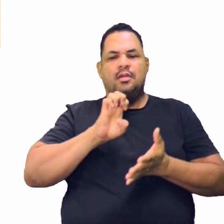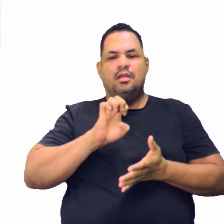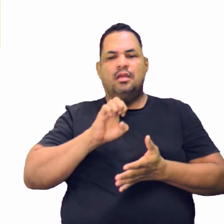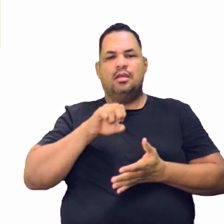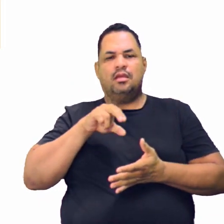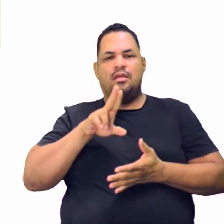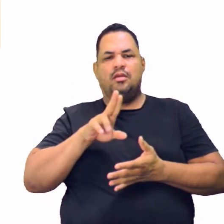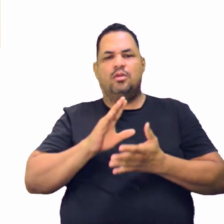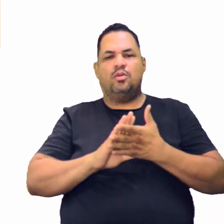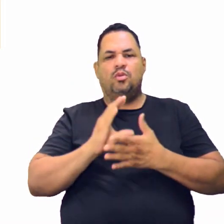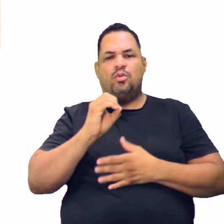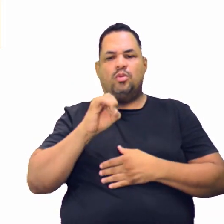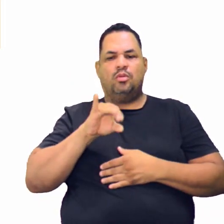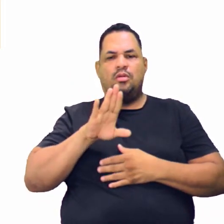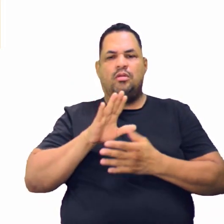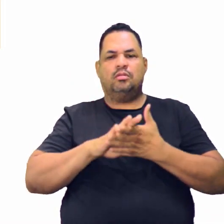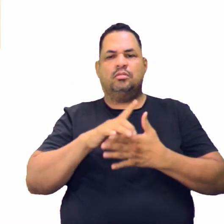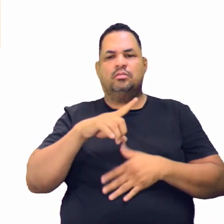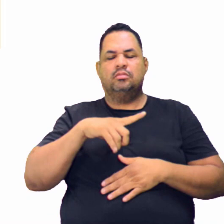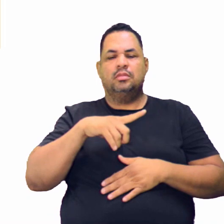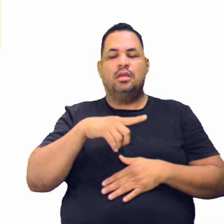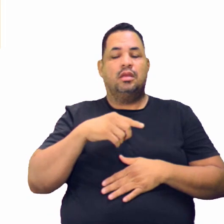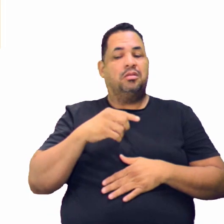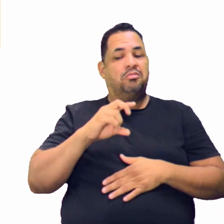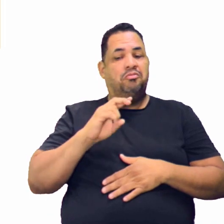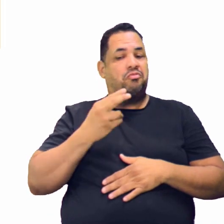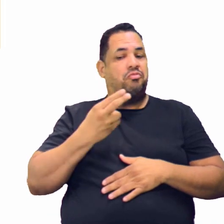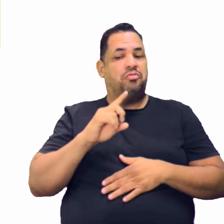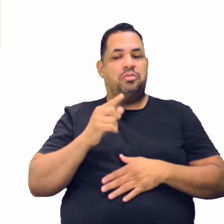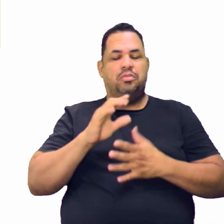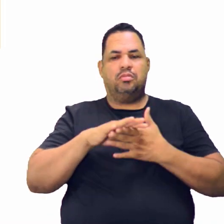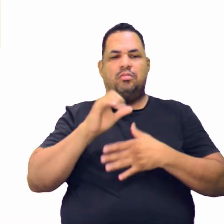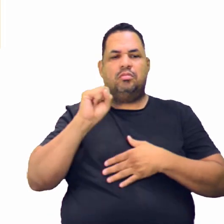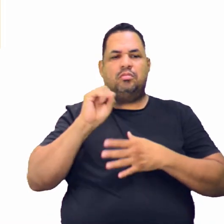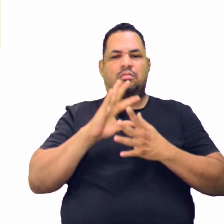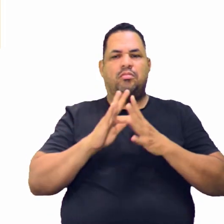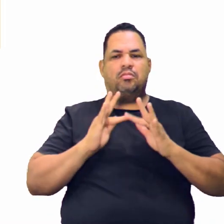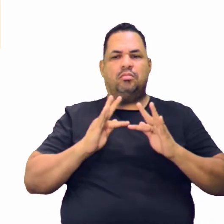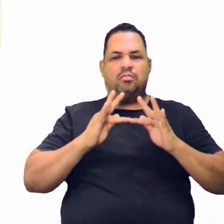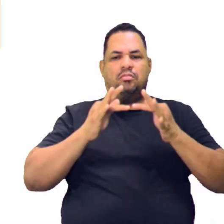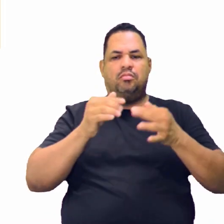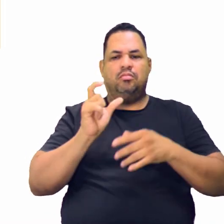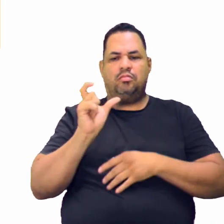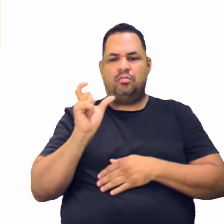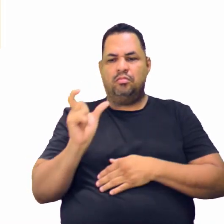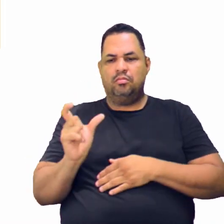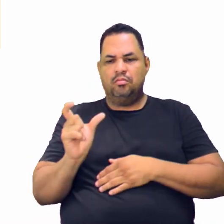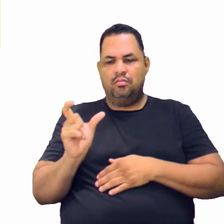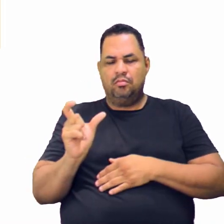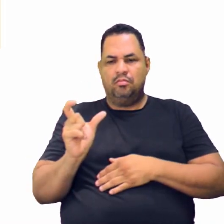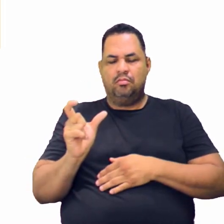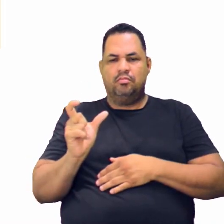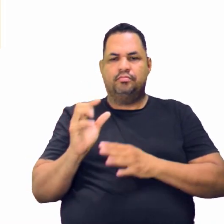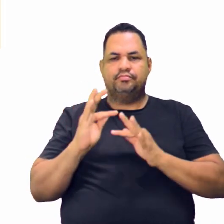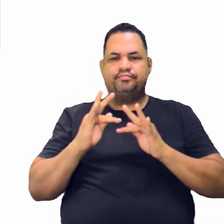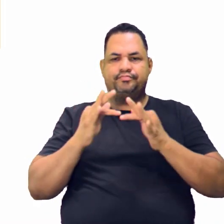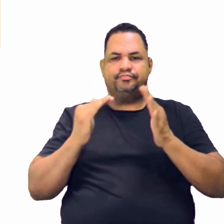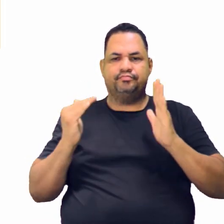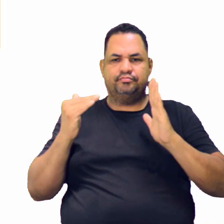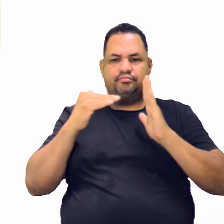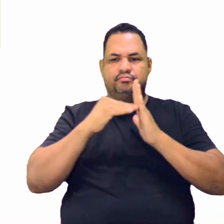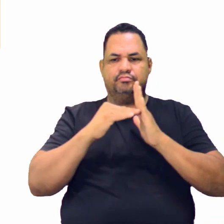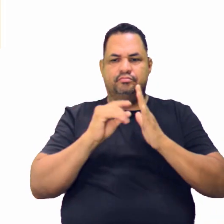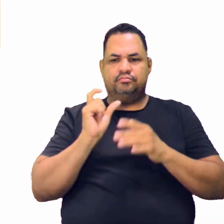el, oi, seguida não de essa, somente em final de palavras, olha